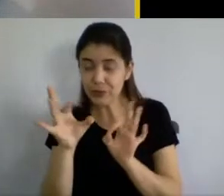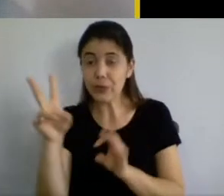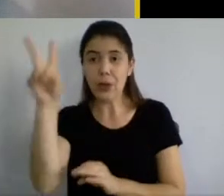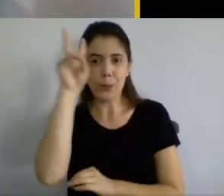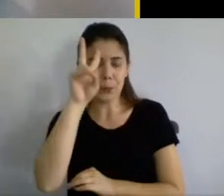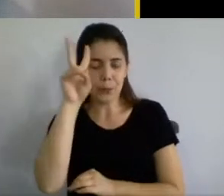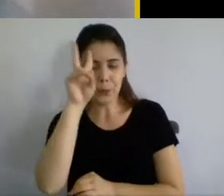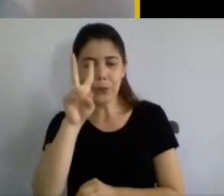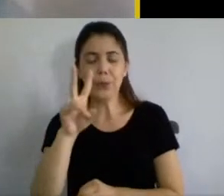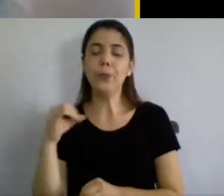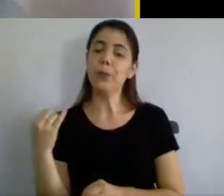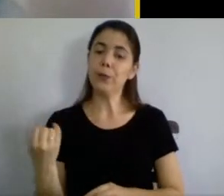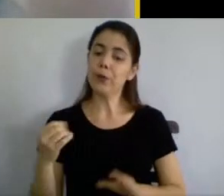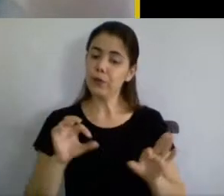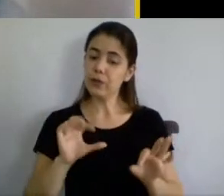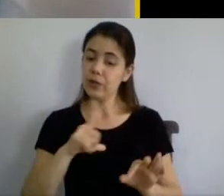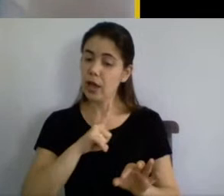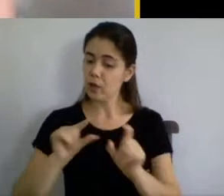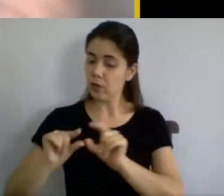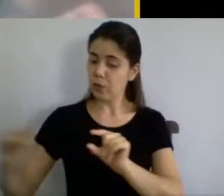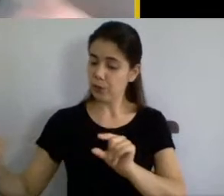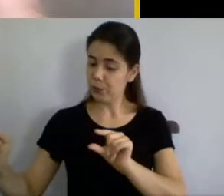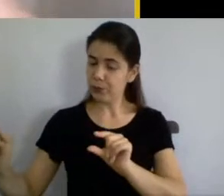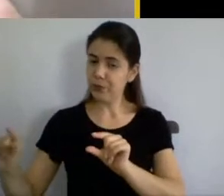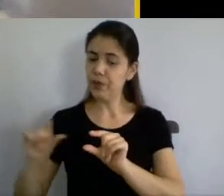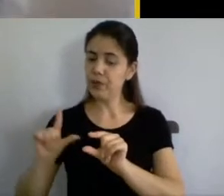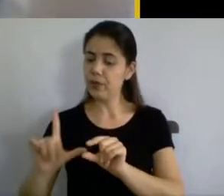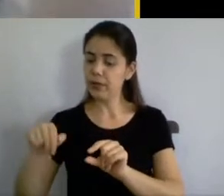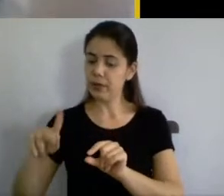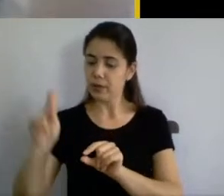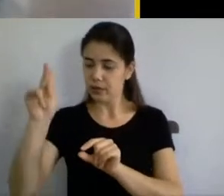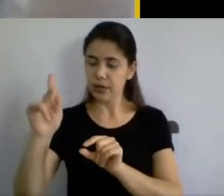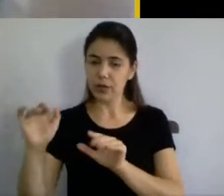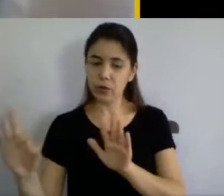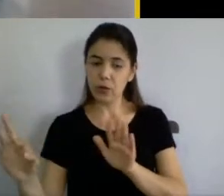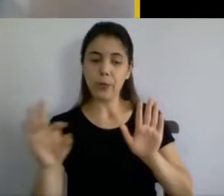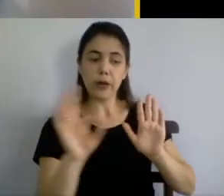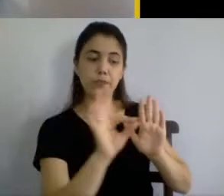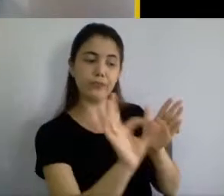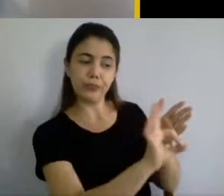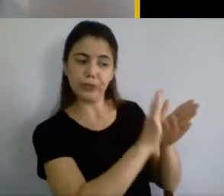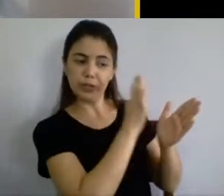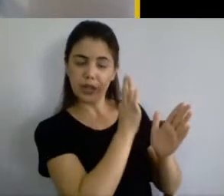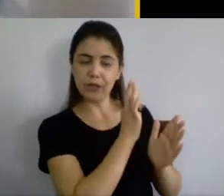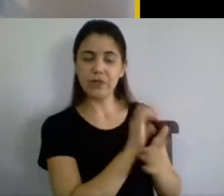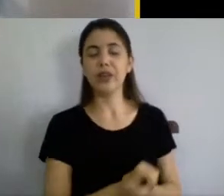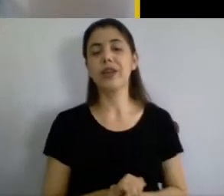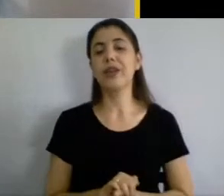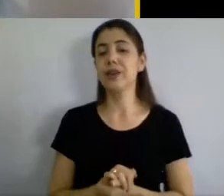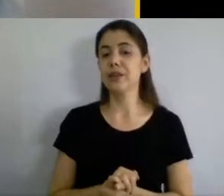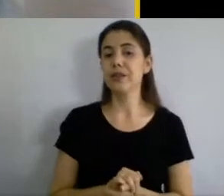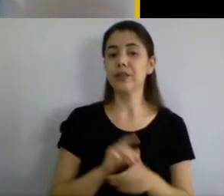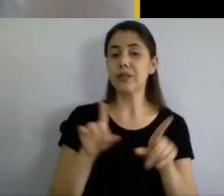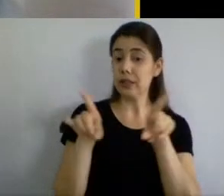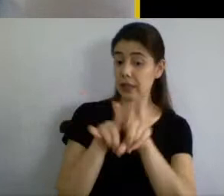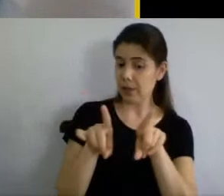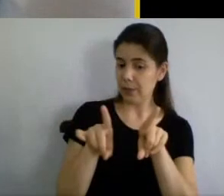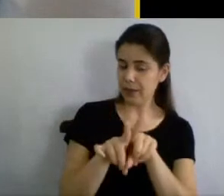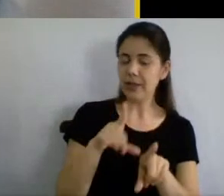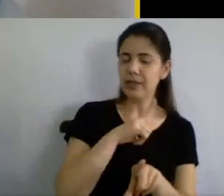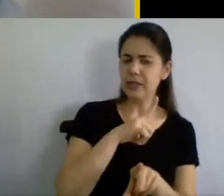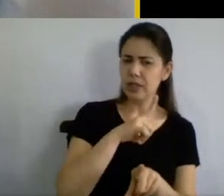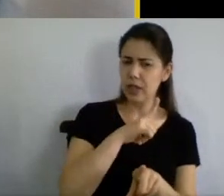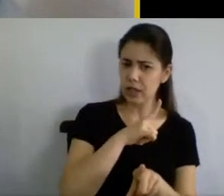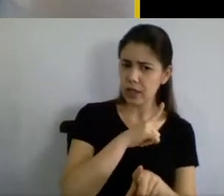traz ao vivo, né, a gente também disponibiliza esse conteúdo depois de algumas semanas. Essa palestra que vocês vão assistir daqui a